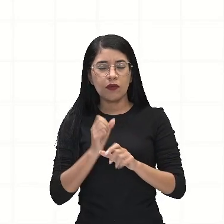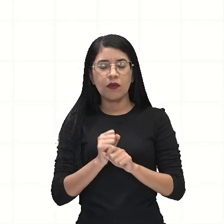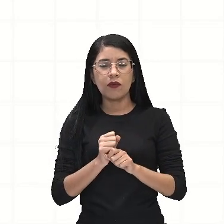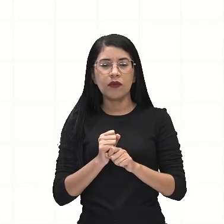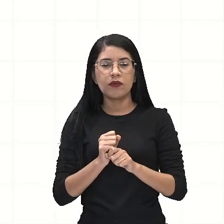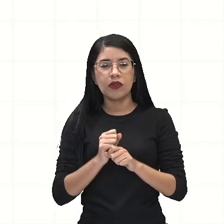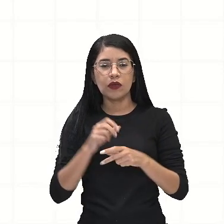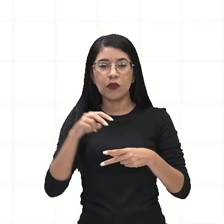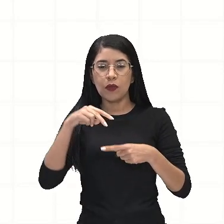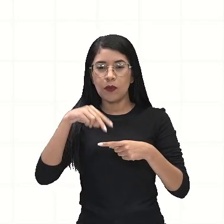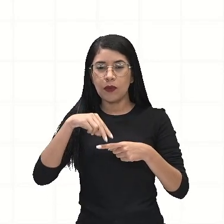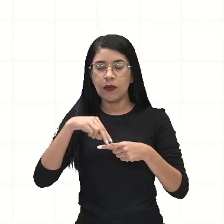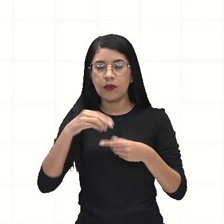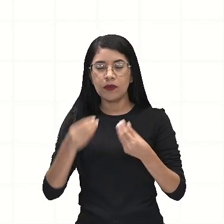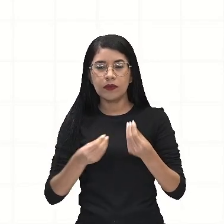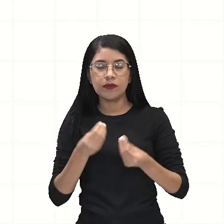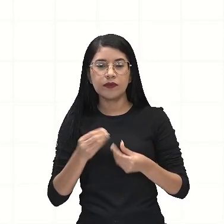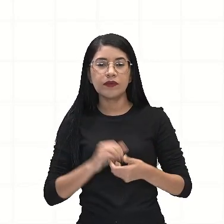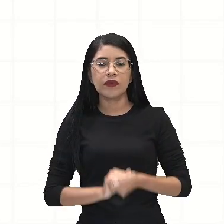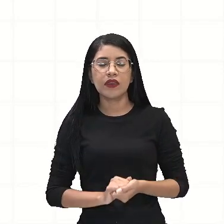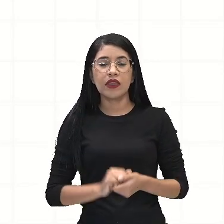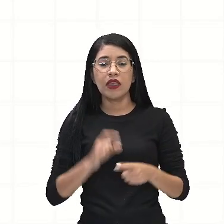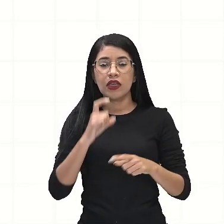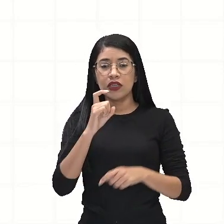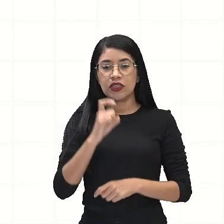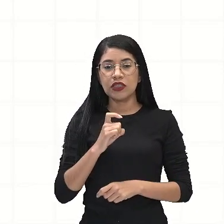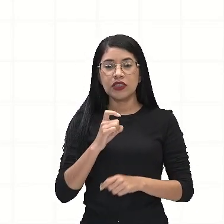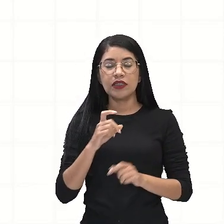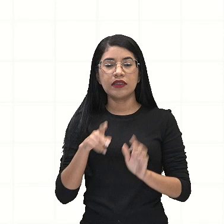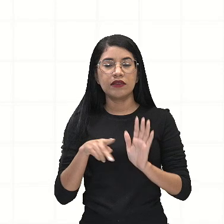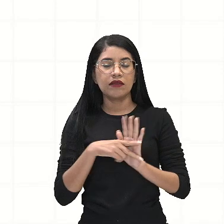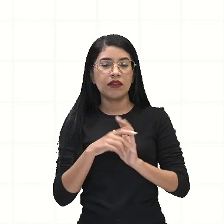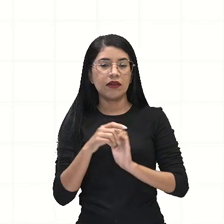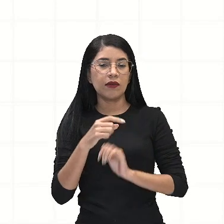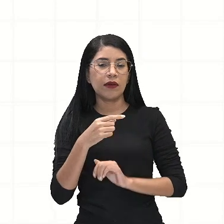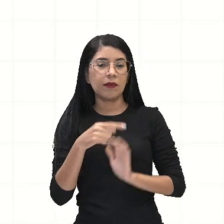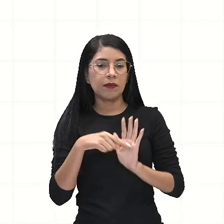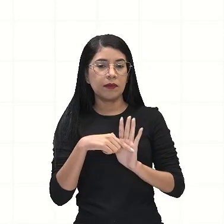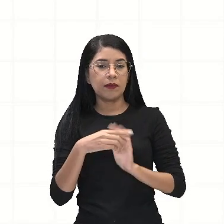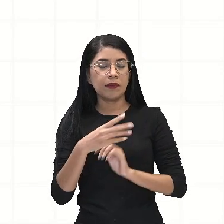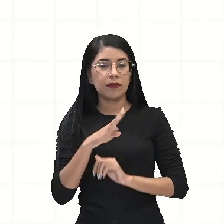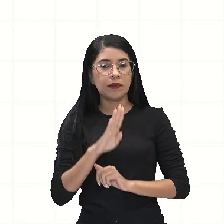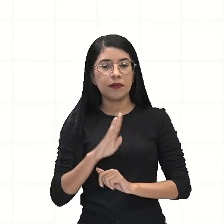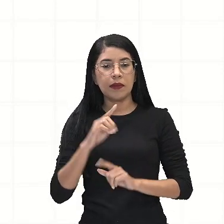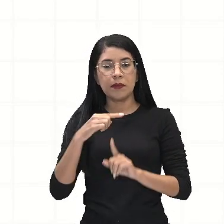é igual a menos b mais ou menos a raiz quadrada de delta